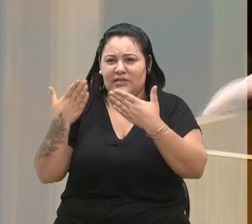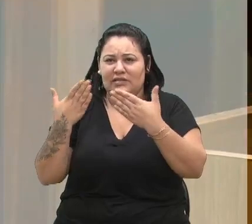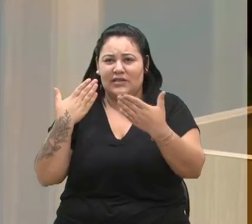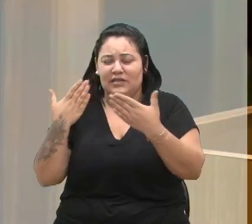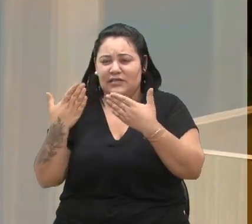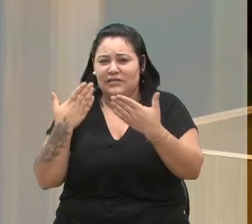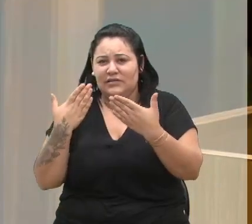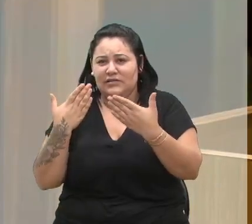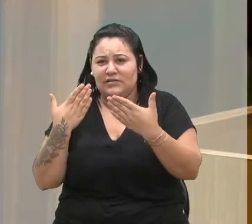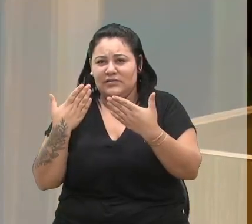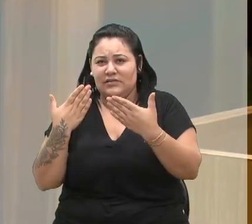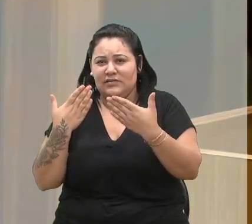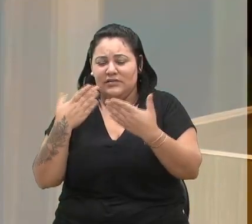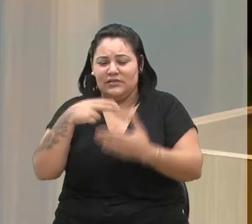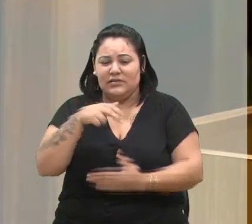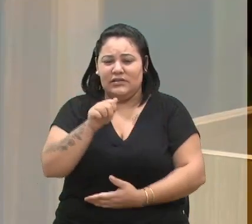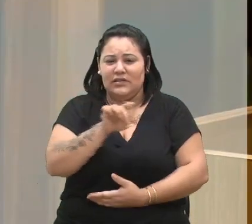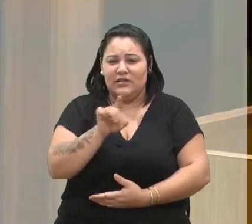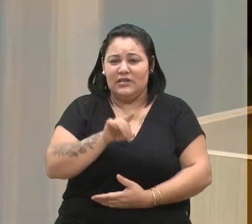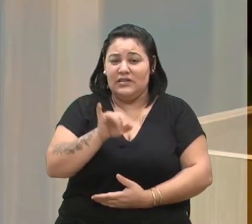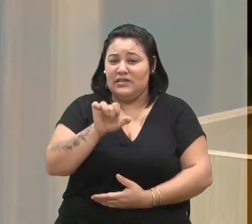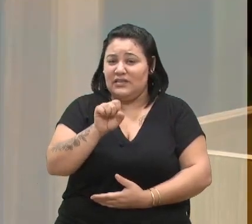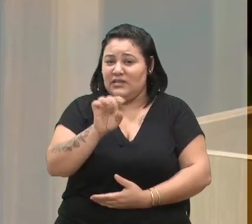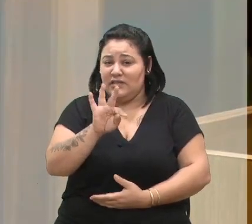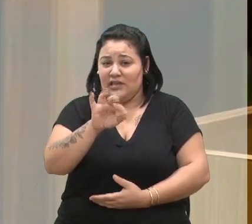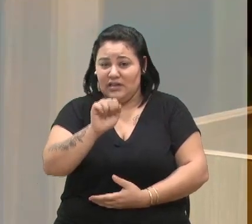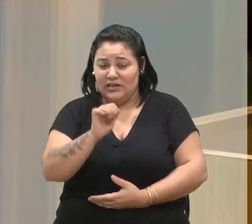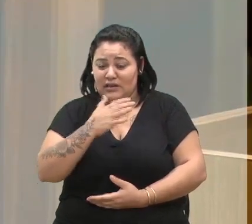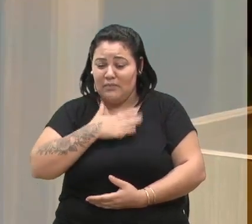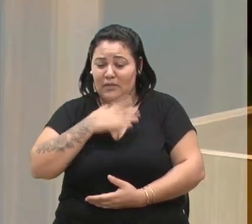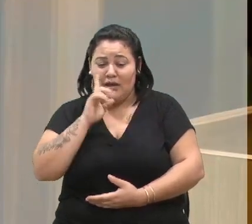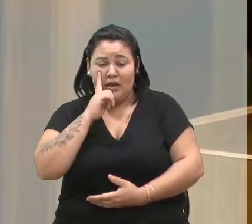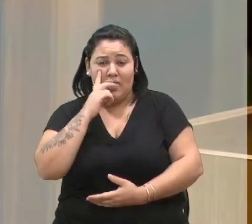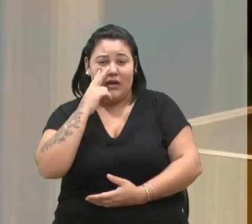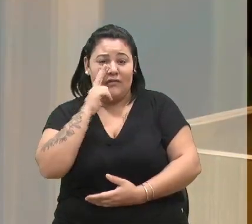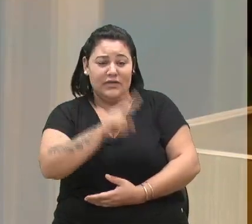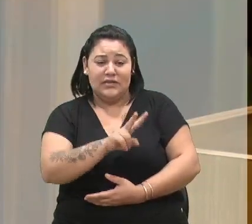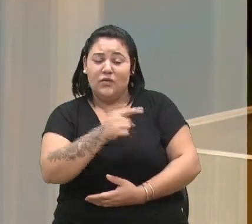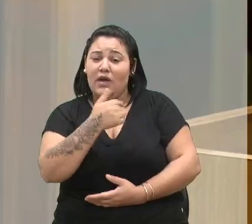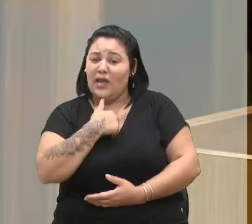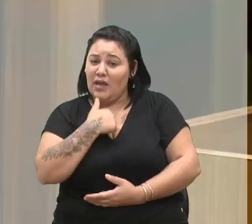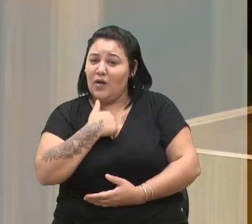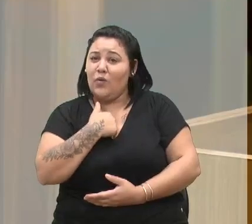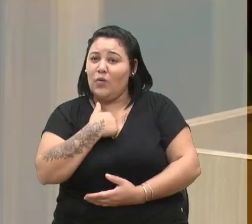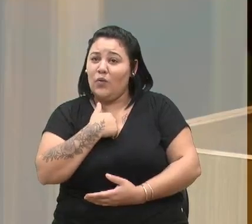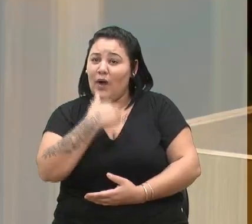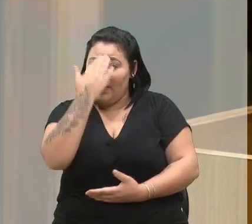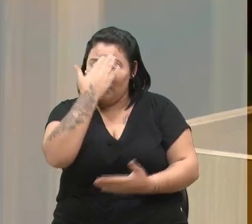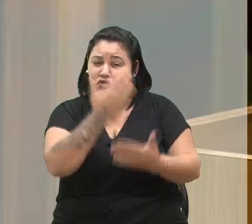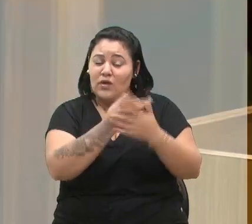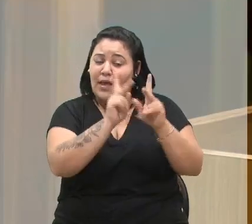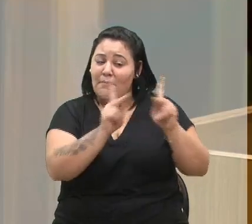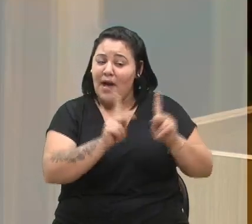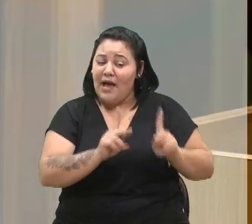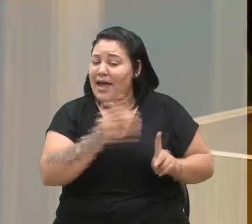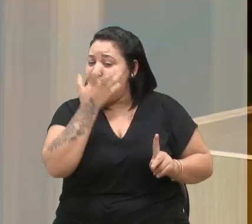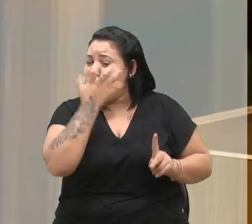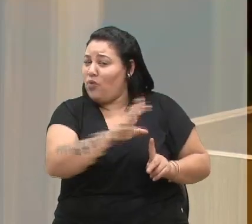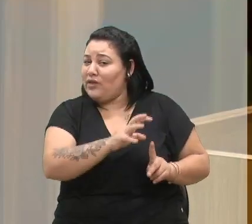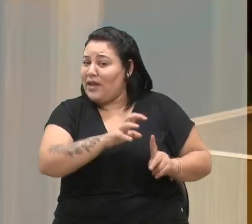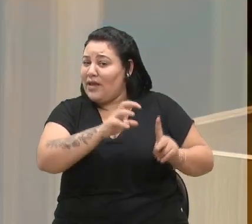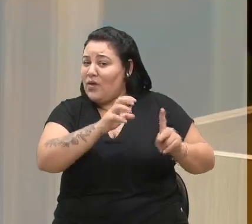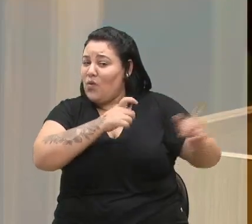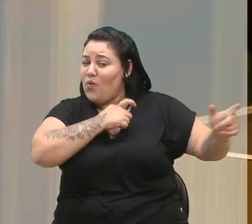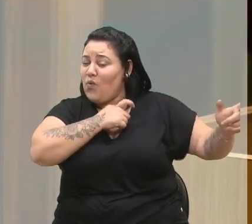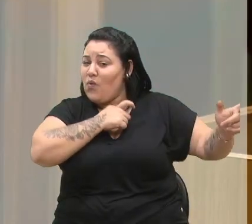Uma coisa, na minha visão, é promover a paz e repudiar bombardeios. Isso é uma situação, né? A promoção da paz, o